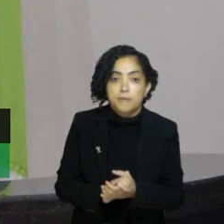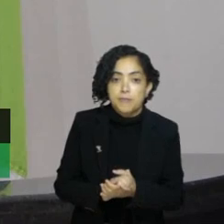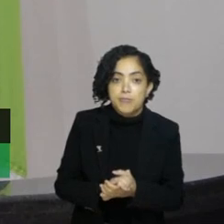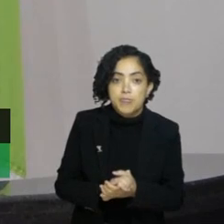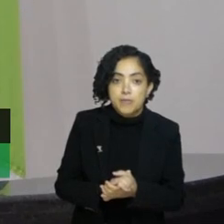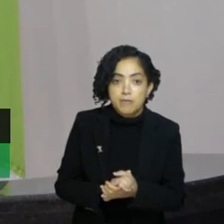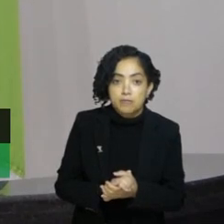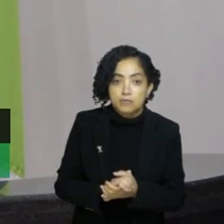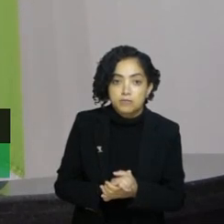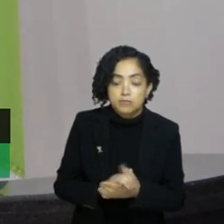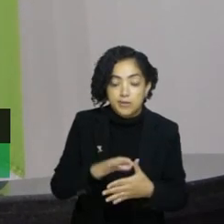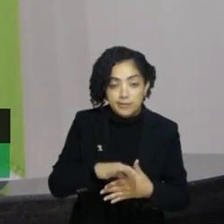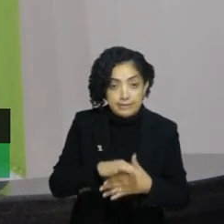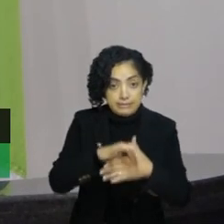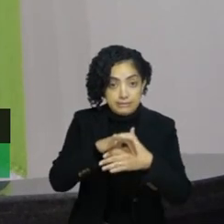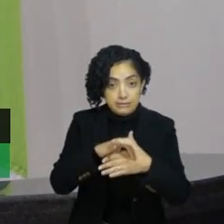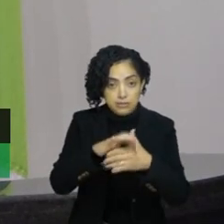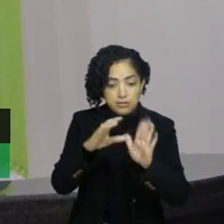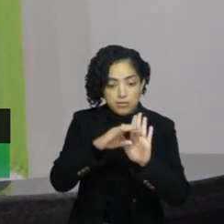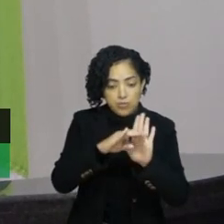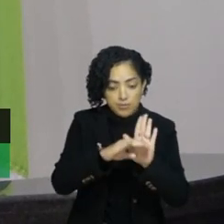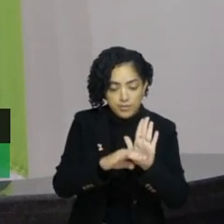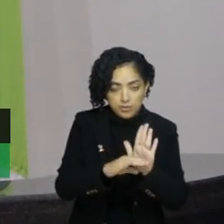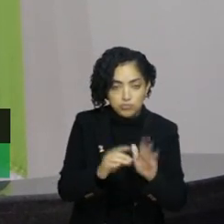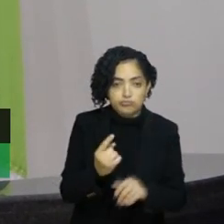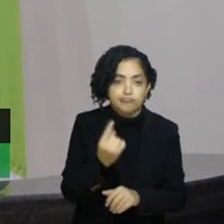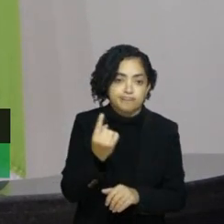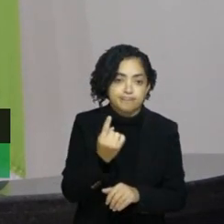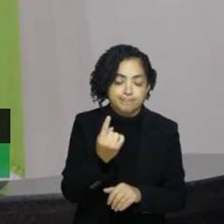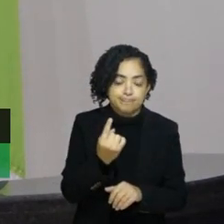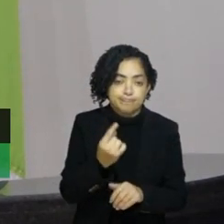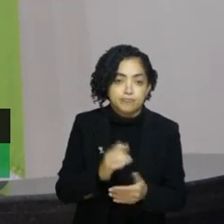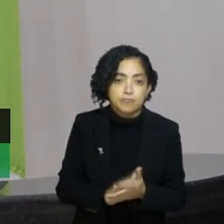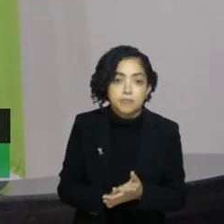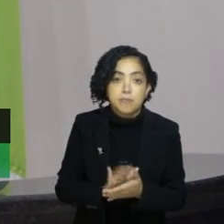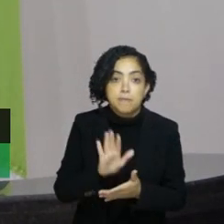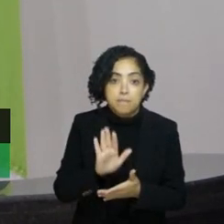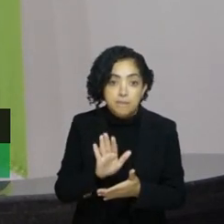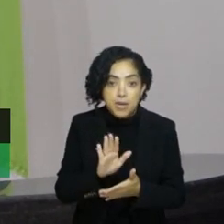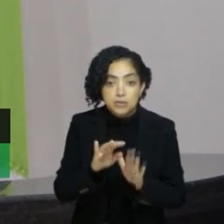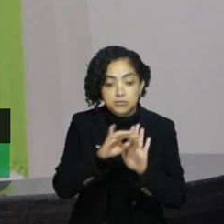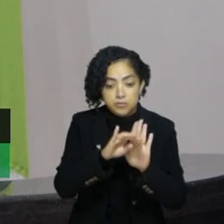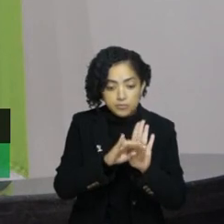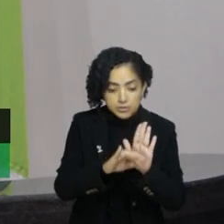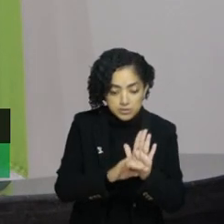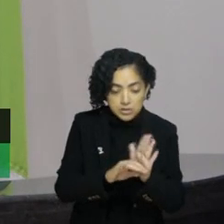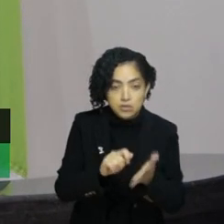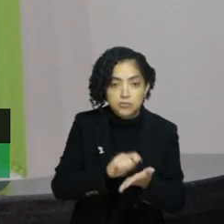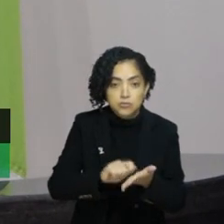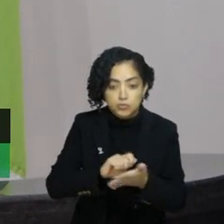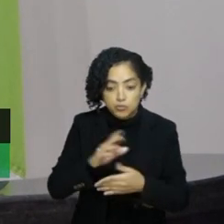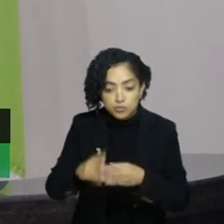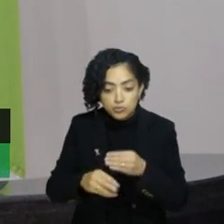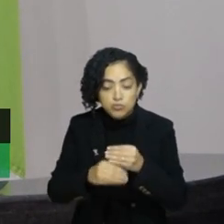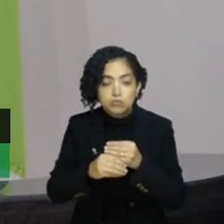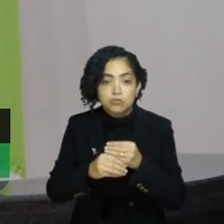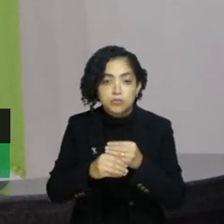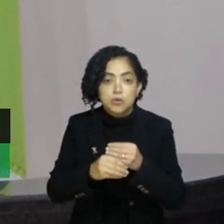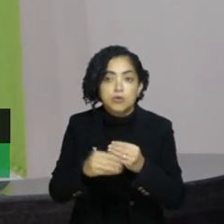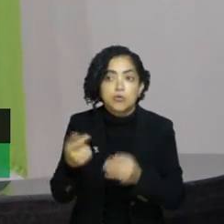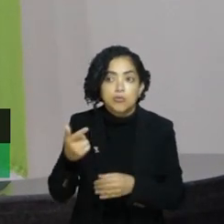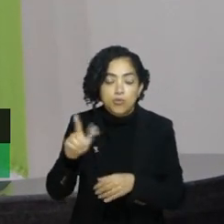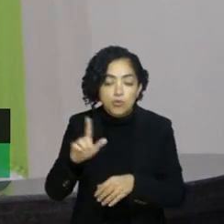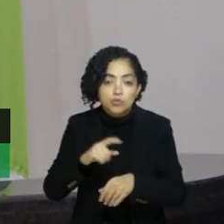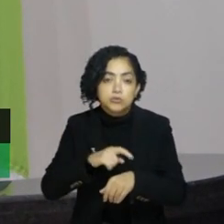liderar uma pauta dessa sozinha. Esta é para ser uma matéria subscrita, como em outros momentos fizemos,